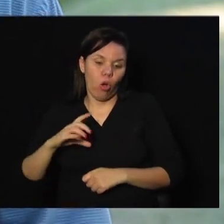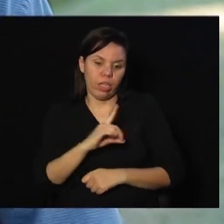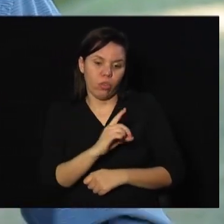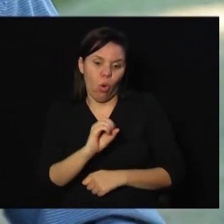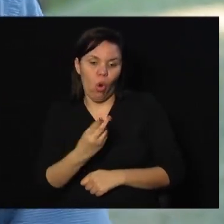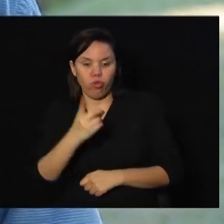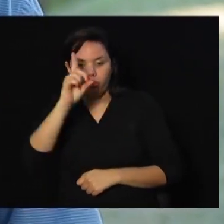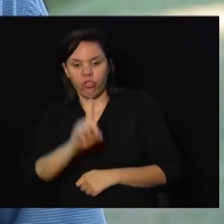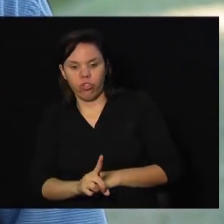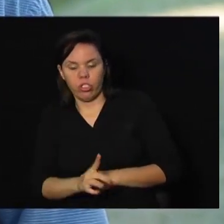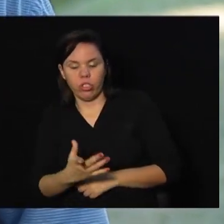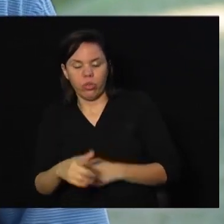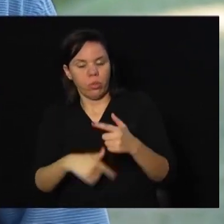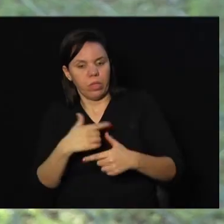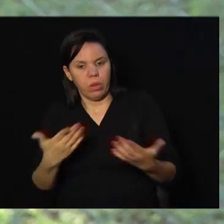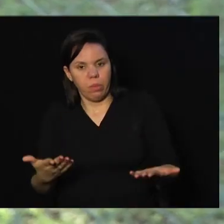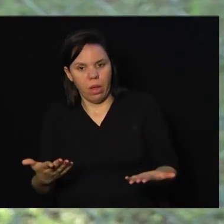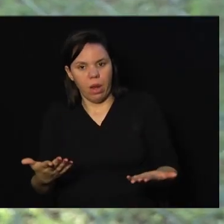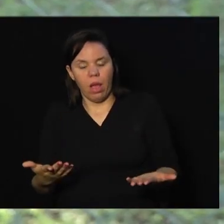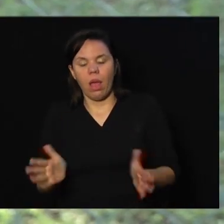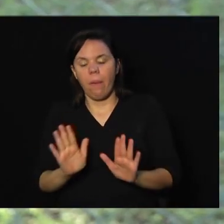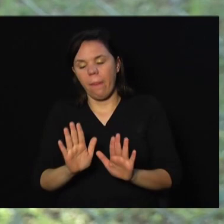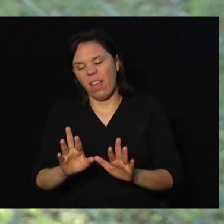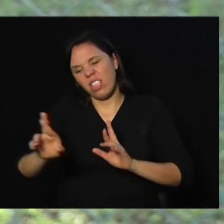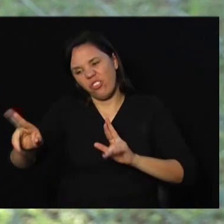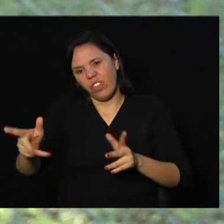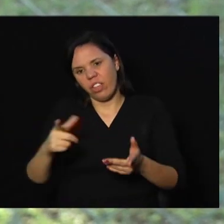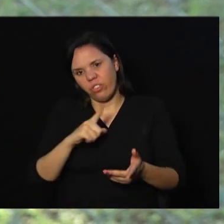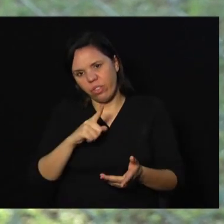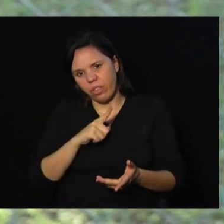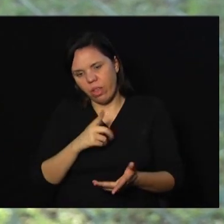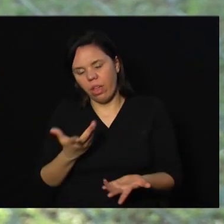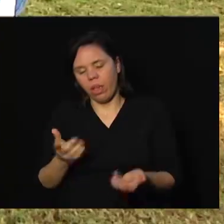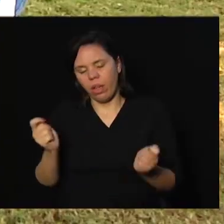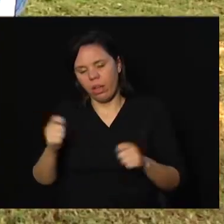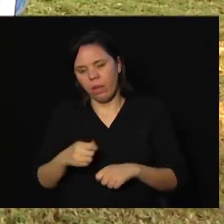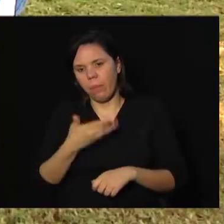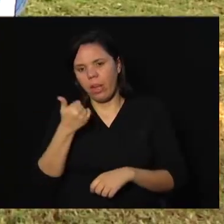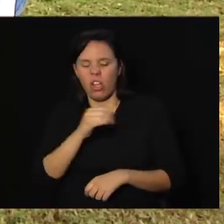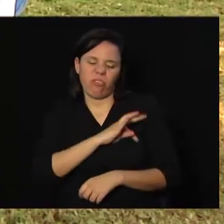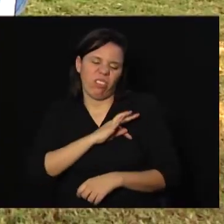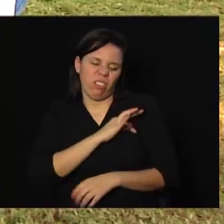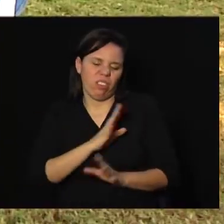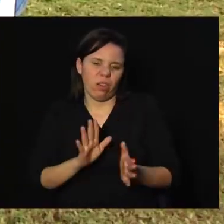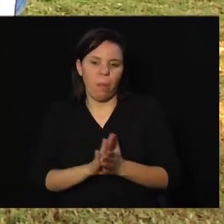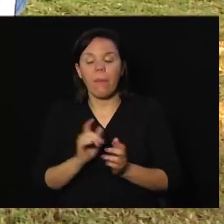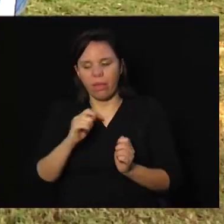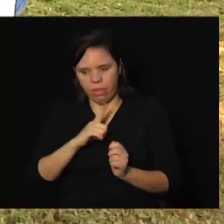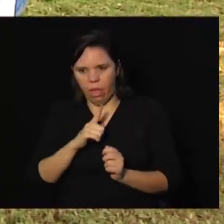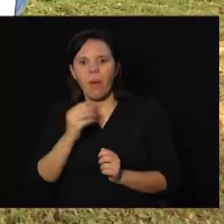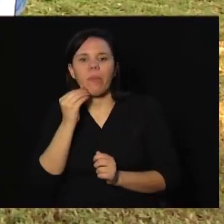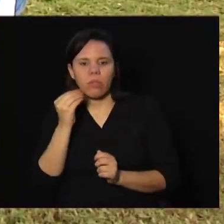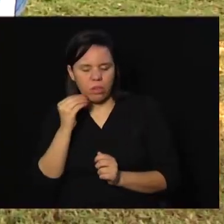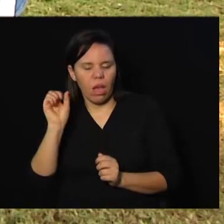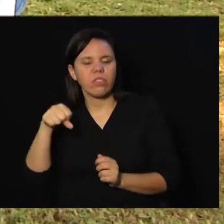tenha, né? Mas é diferente, né? Você tem as coisas mais na mão do que como treinador. Mas as portas estão abertas, então, para um